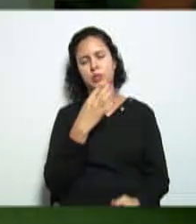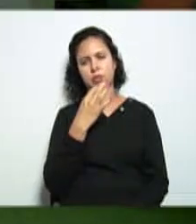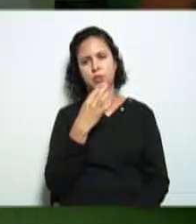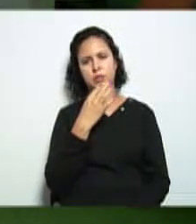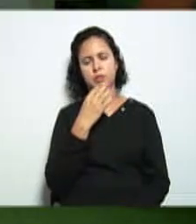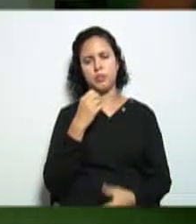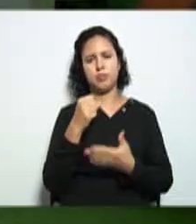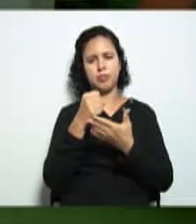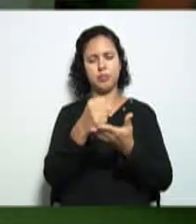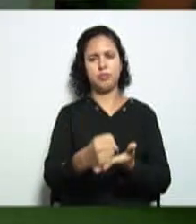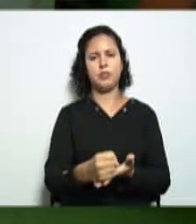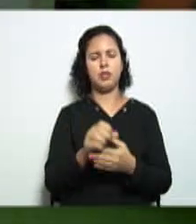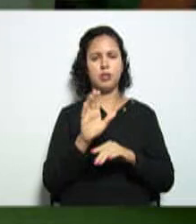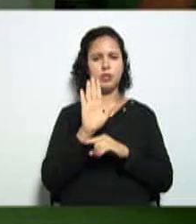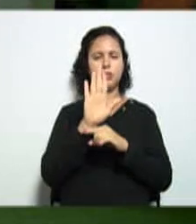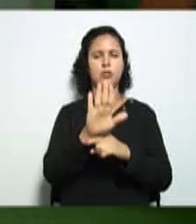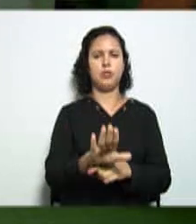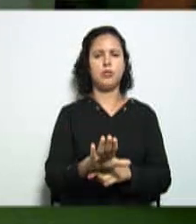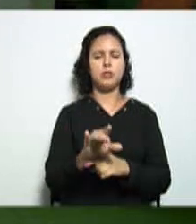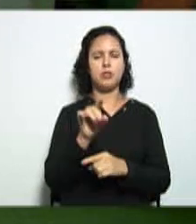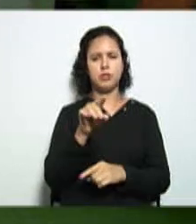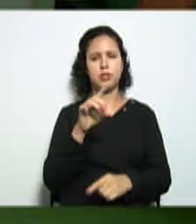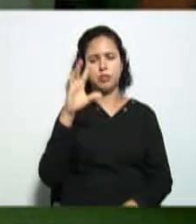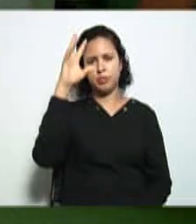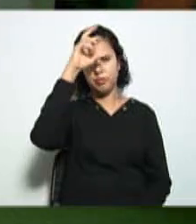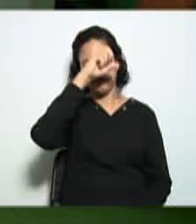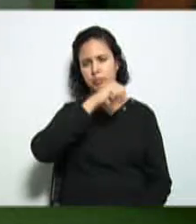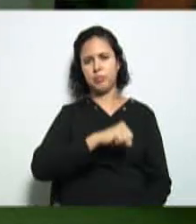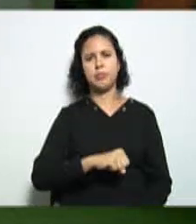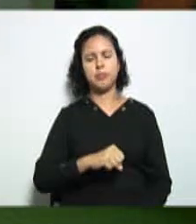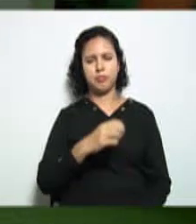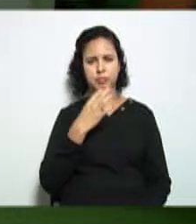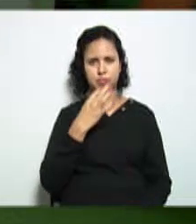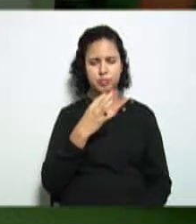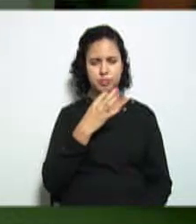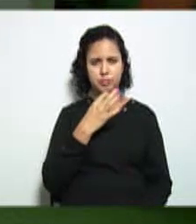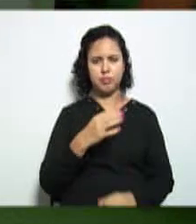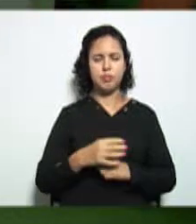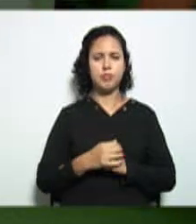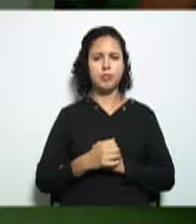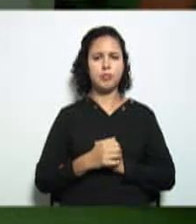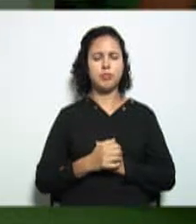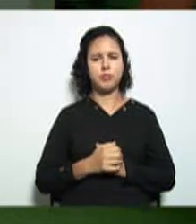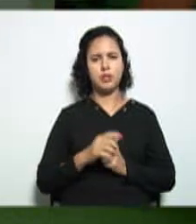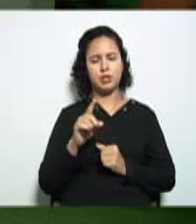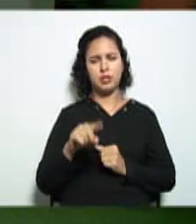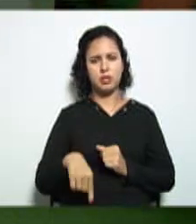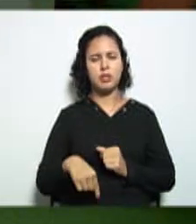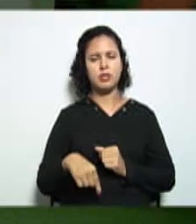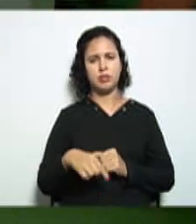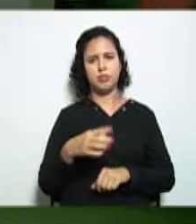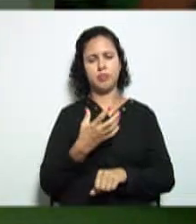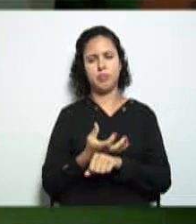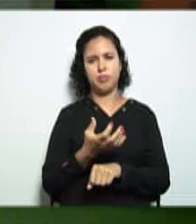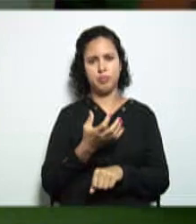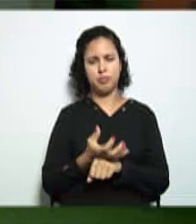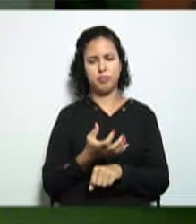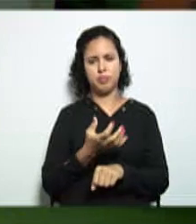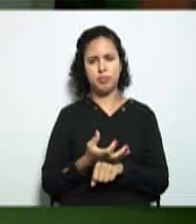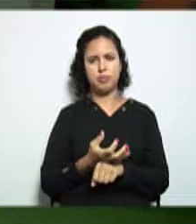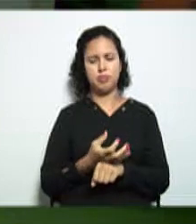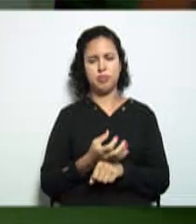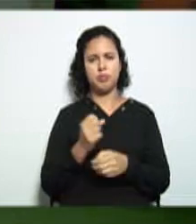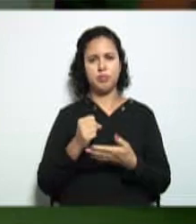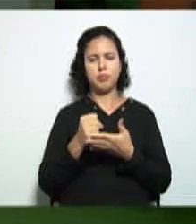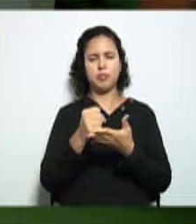até vocês, proporcionar esse espaço para que vocês possam construir conhecimento. Esse é um dos elementos da nossa disciplina, né?